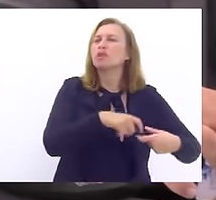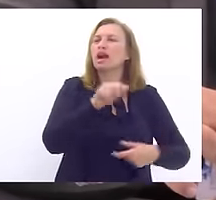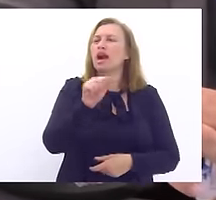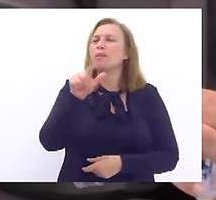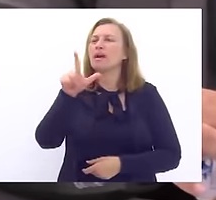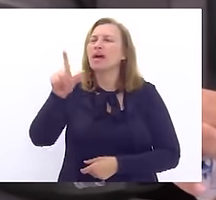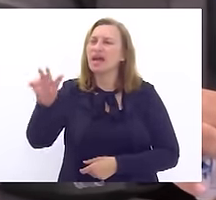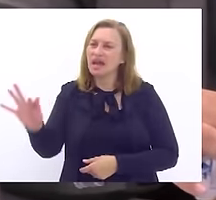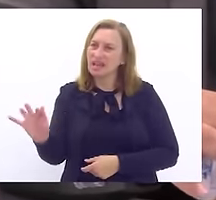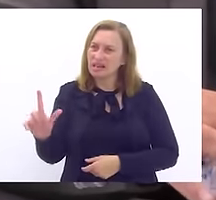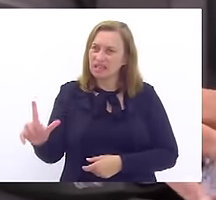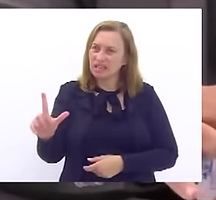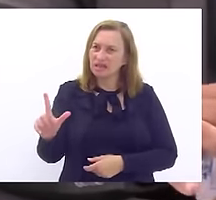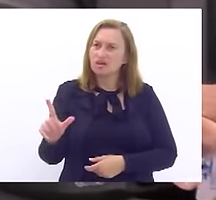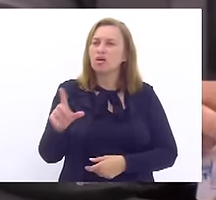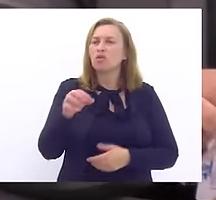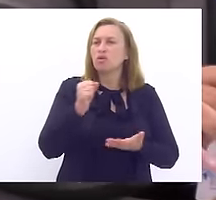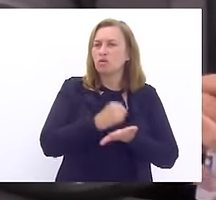reboque